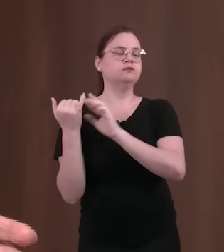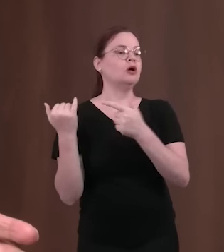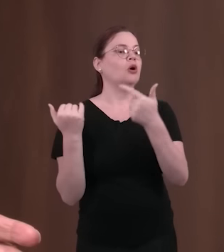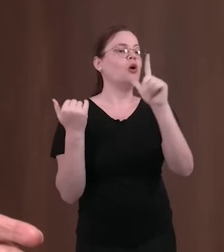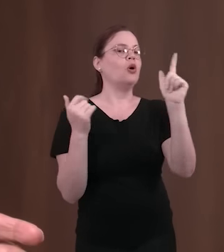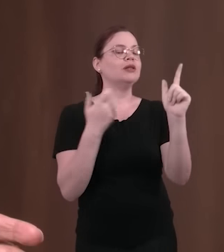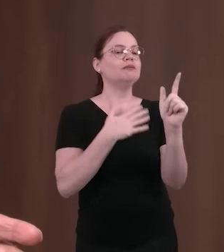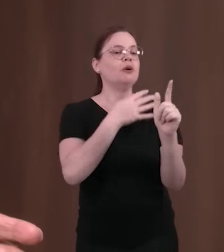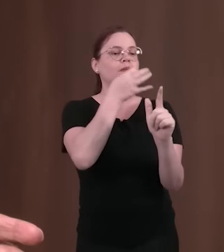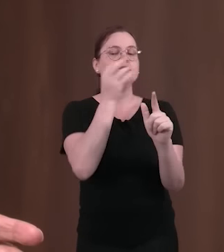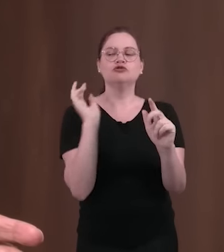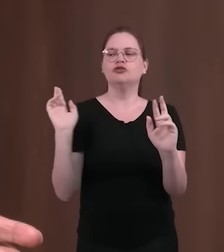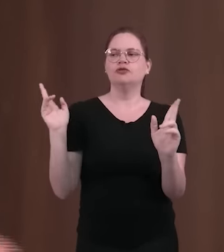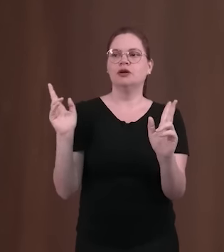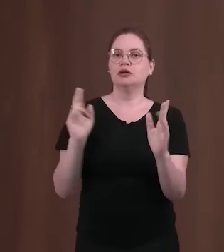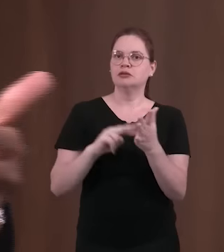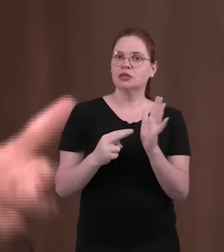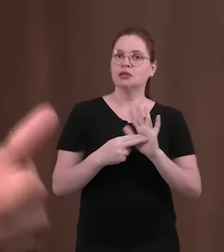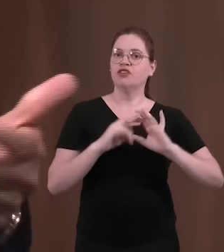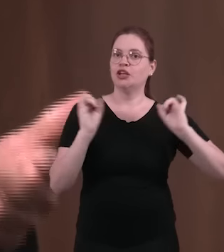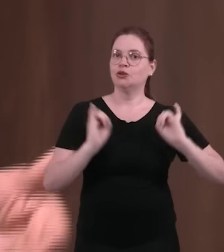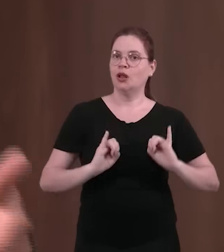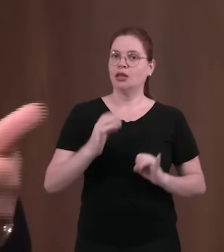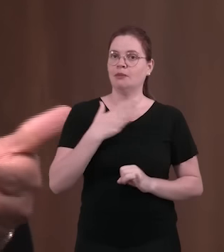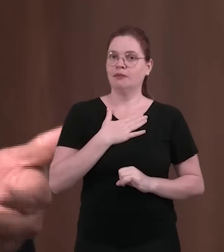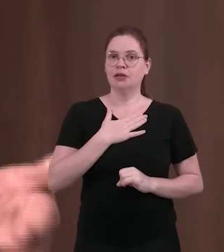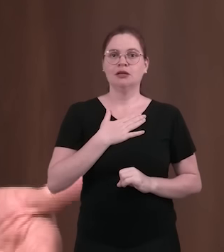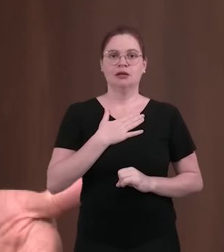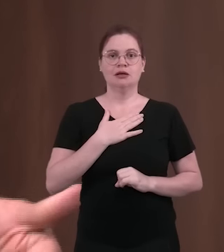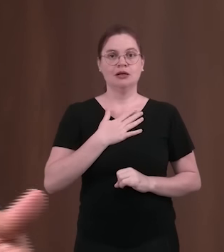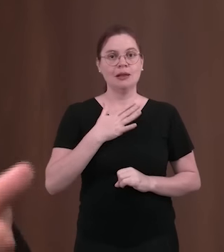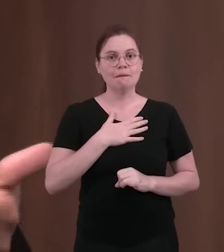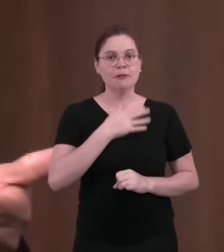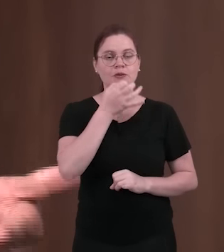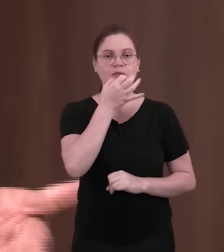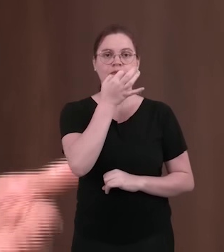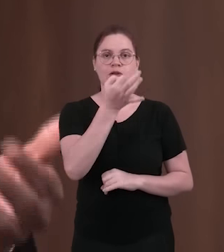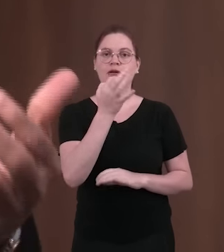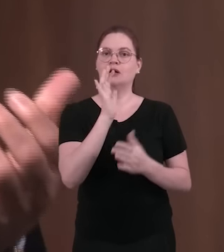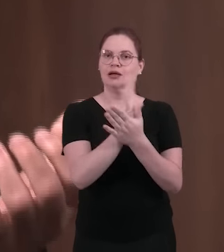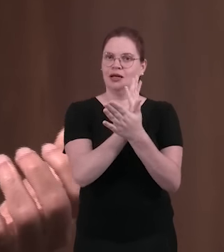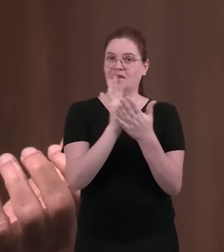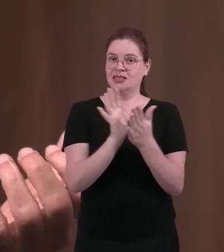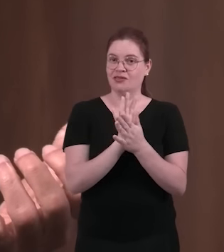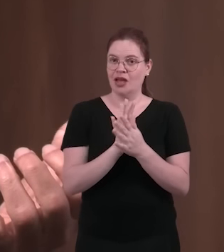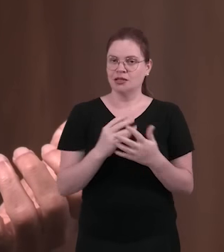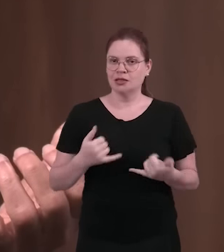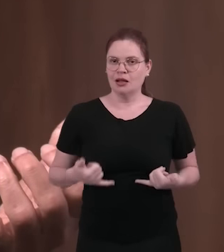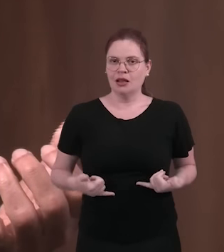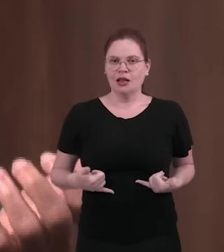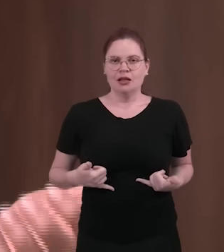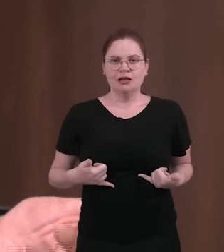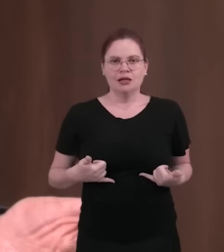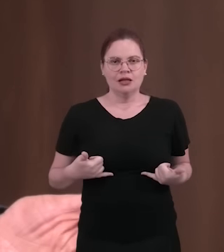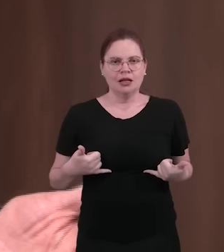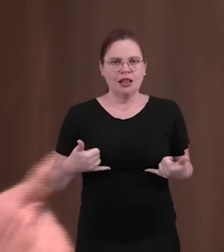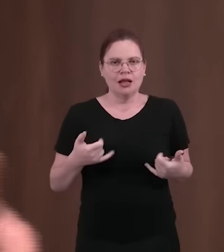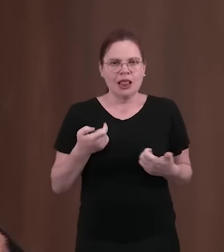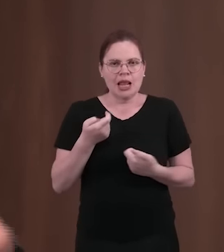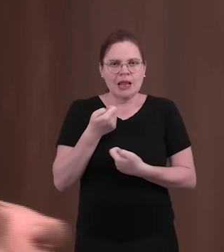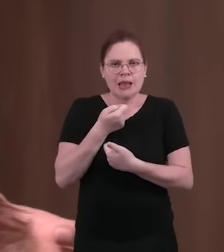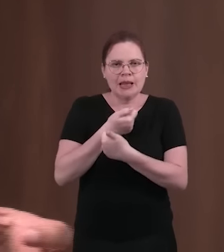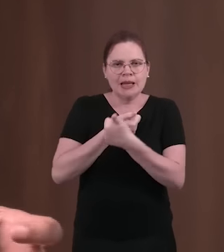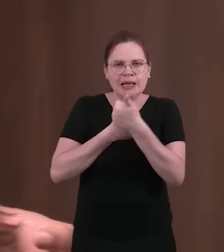uma idolatria. E que às vezes vai entrando na nossa vida e nós não vamos percebendo, porque ela entra de forma